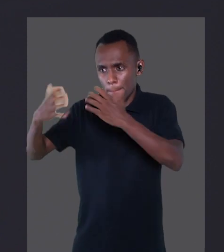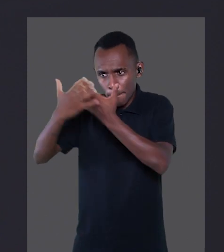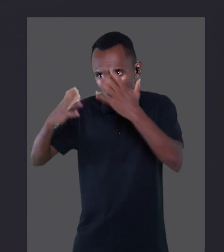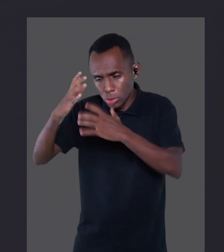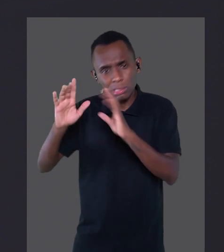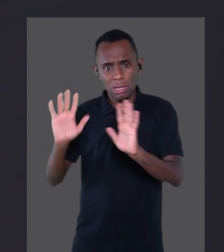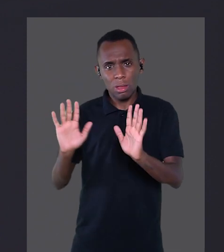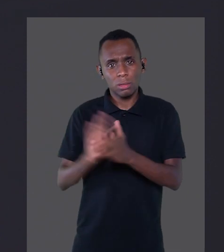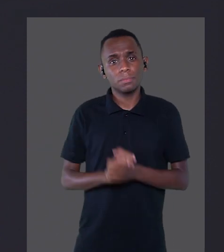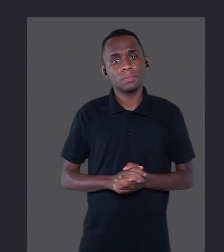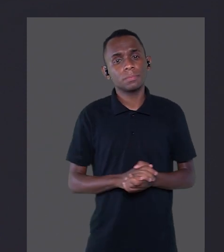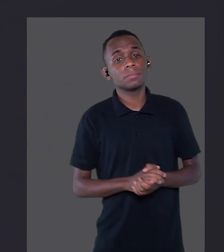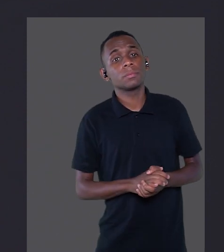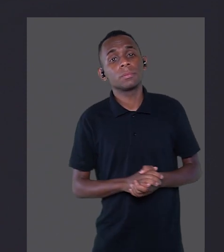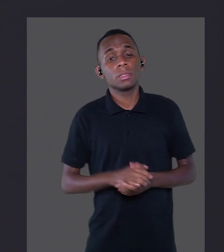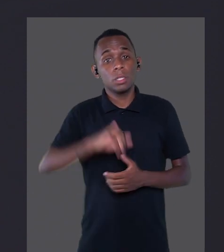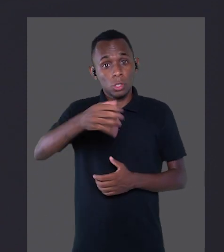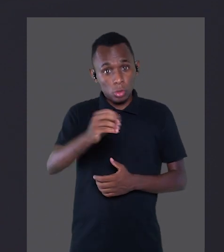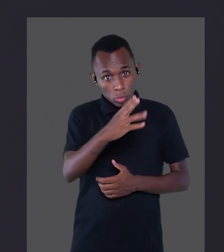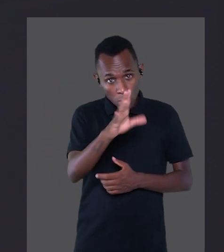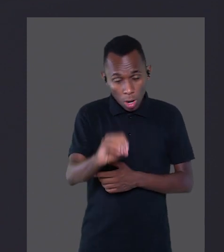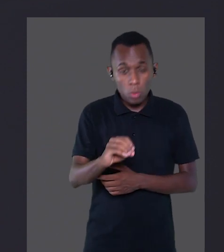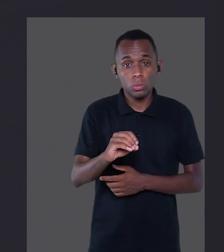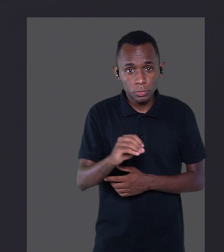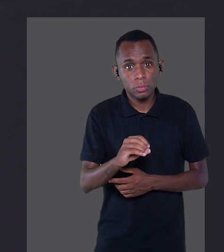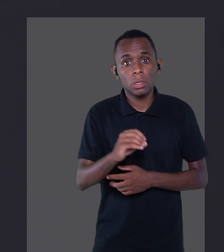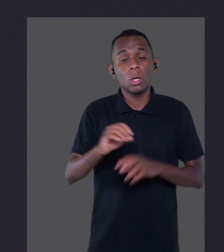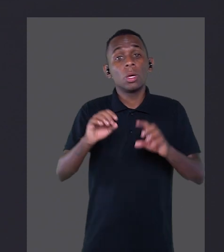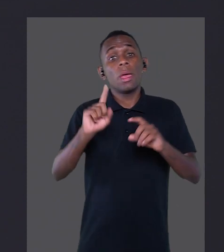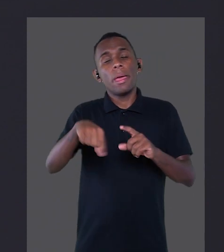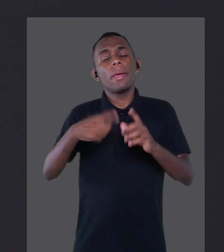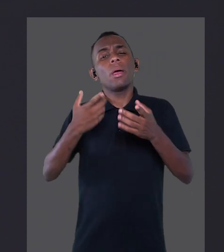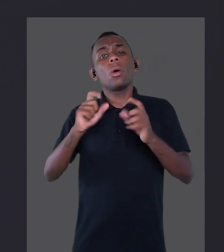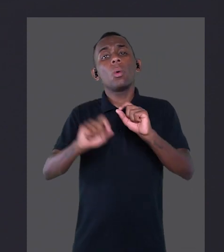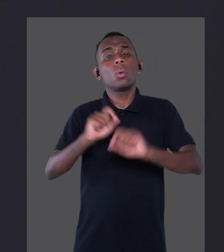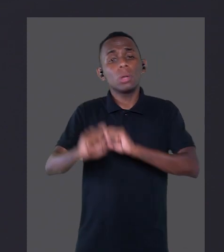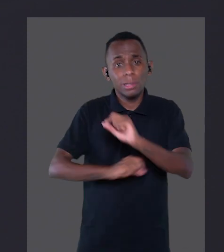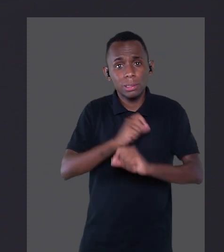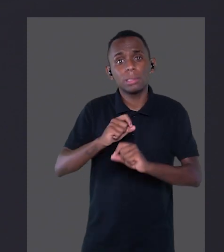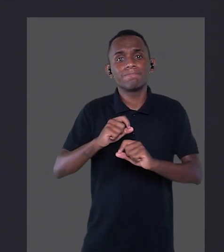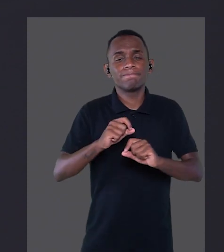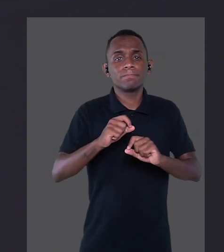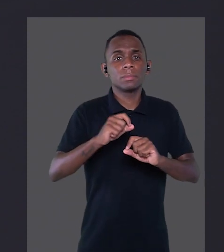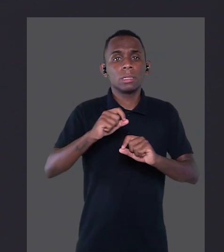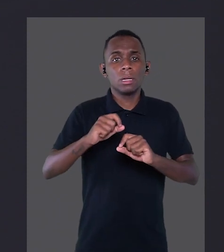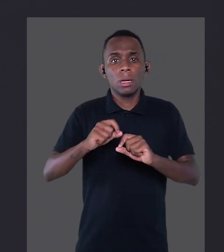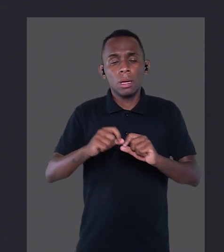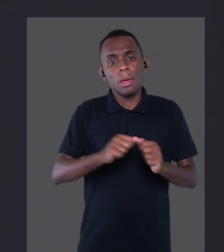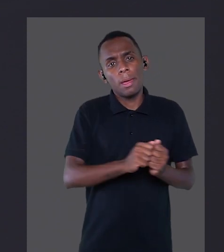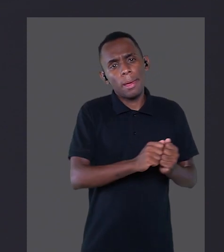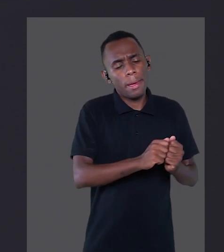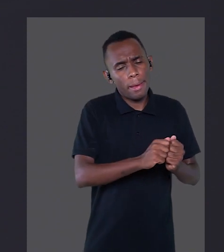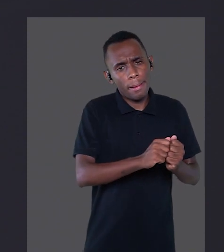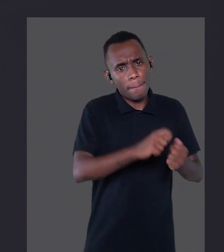poetas brasileiros, ele resistia muito. A especialidade do João Cabral era quebrar a melodia,